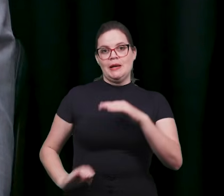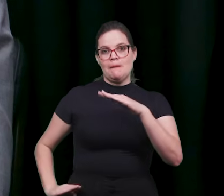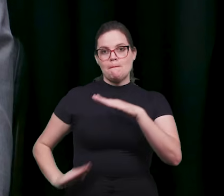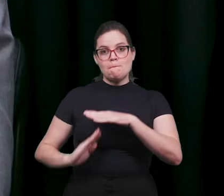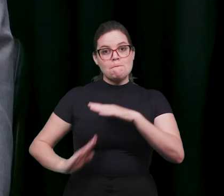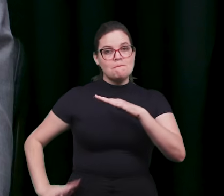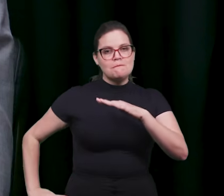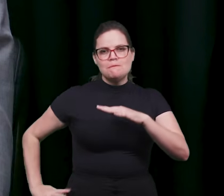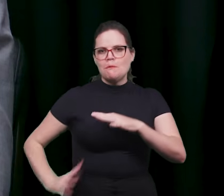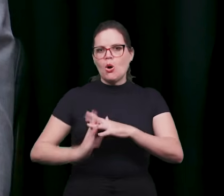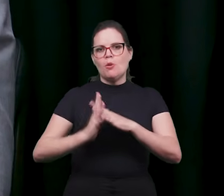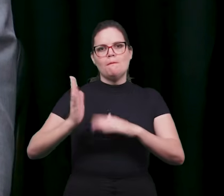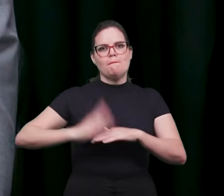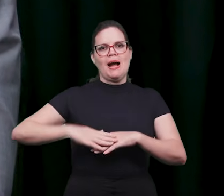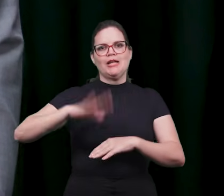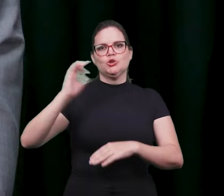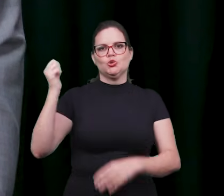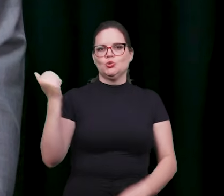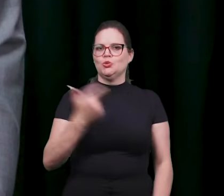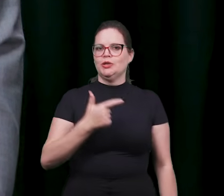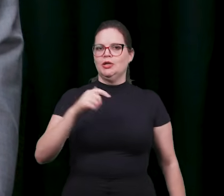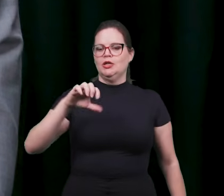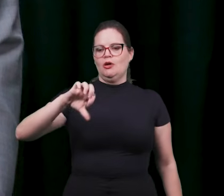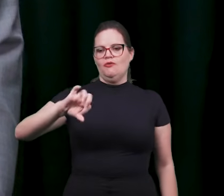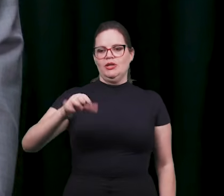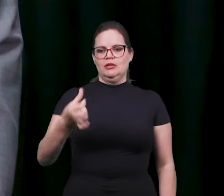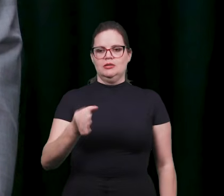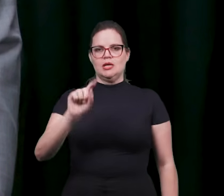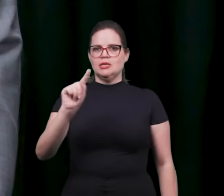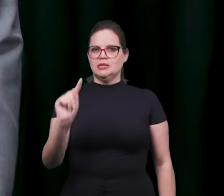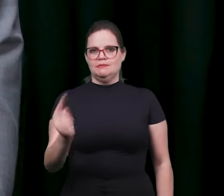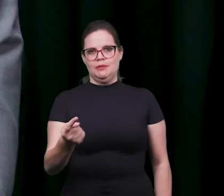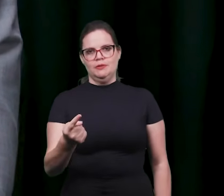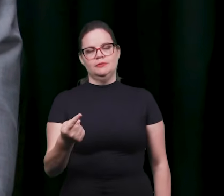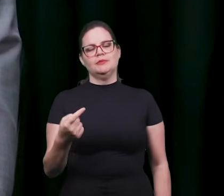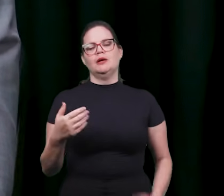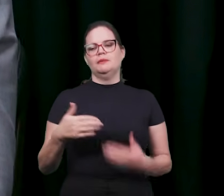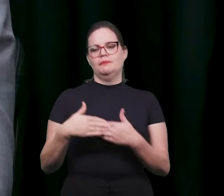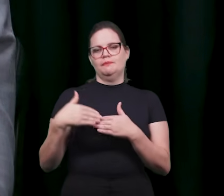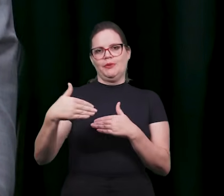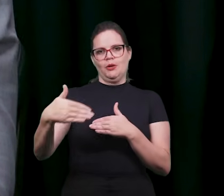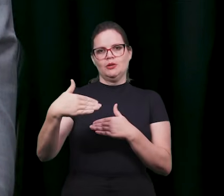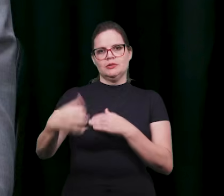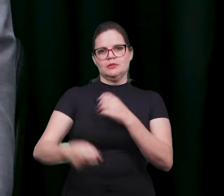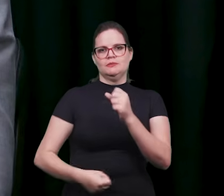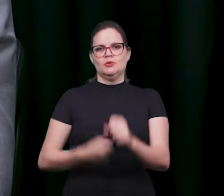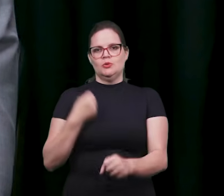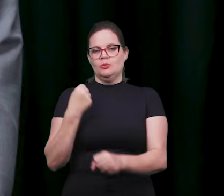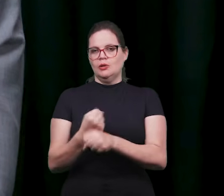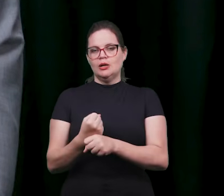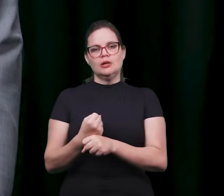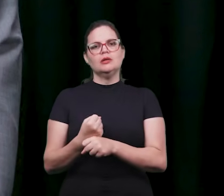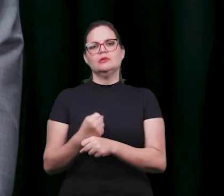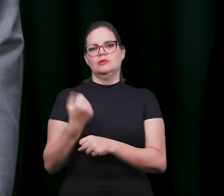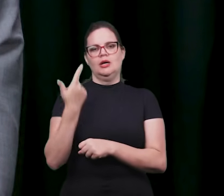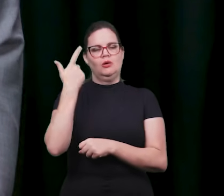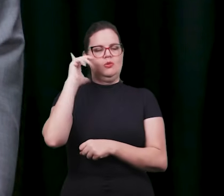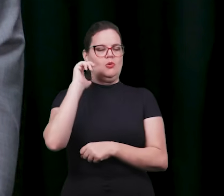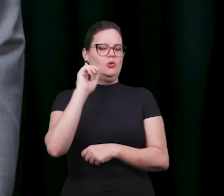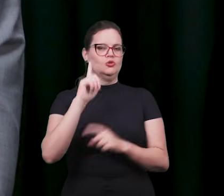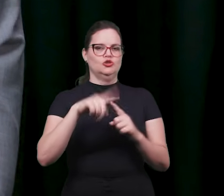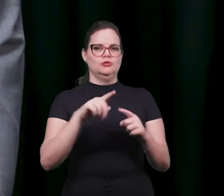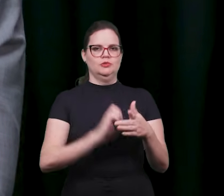de 20%, eu já nesse próprio ano calendário, então estamos em 2026. Então, se eu não